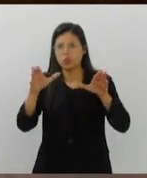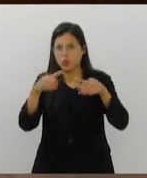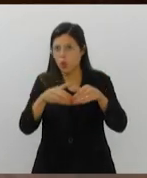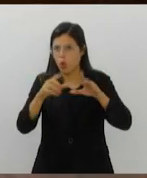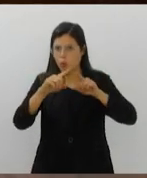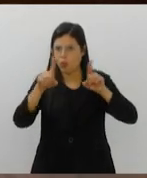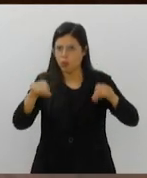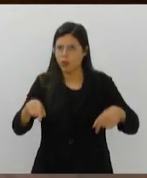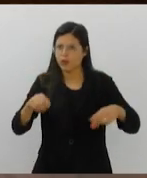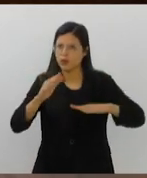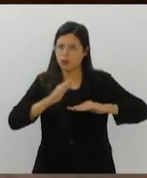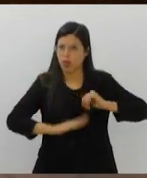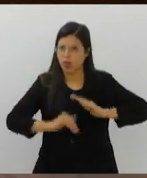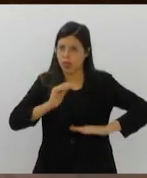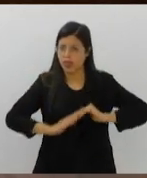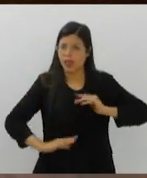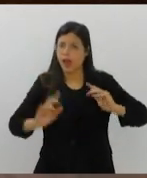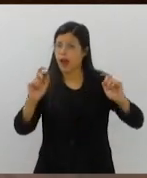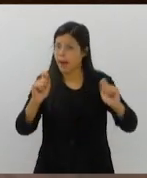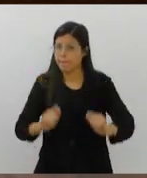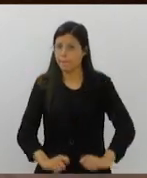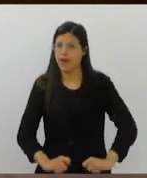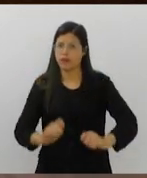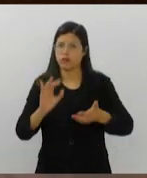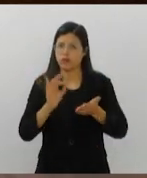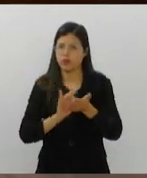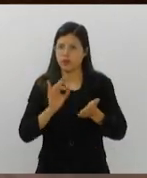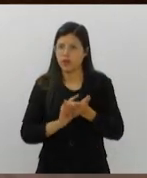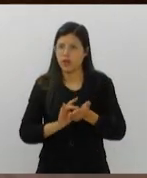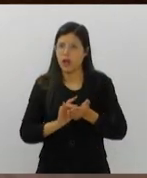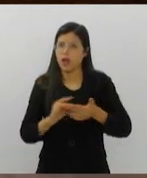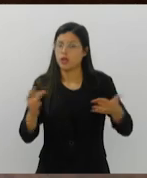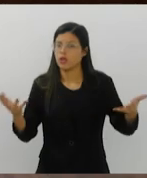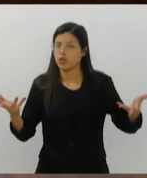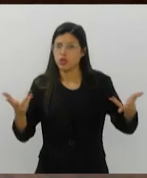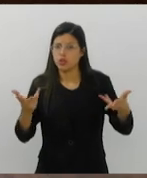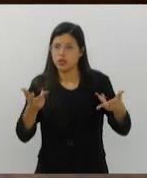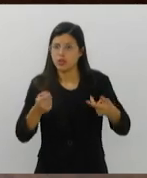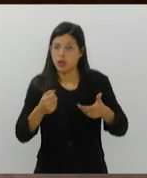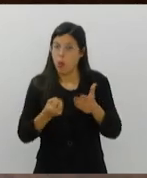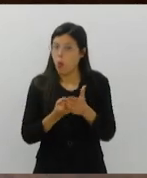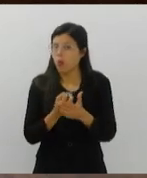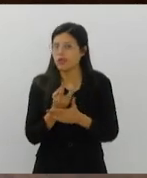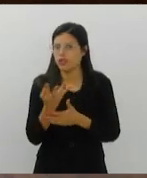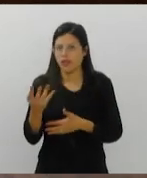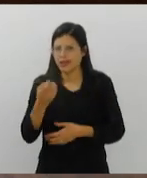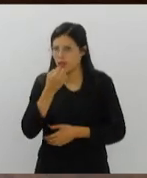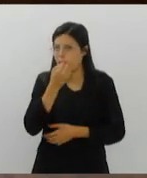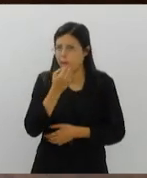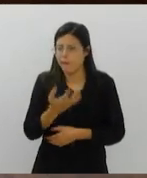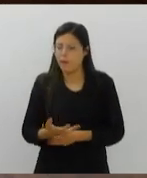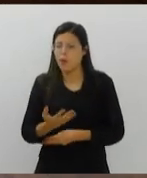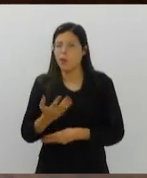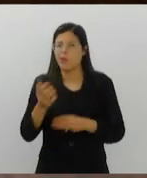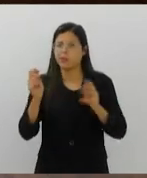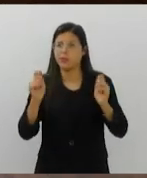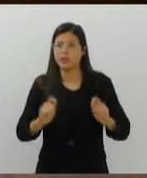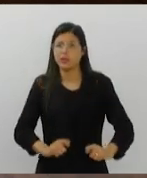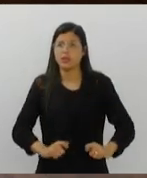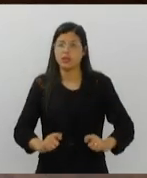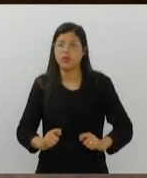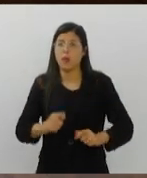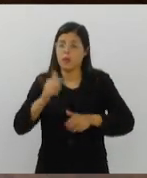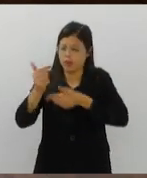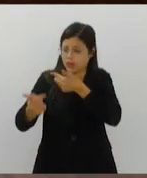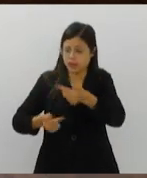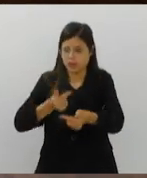seja realmente capaz, que seja qualitativamente capaz para essas inúmeras demandas que